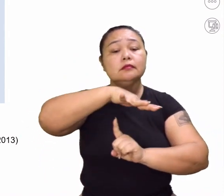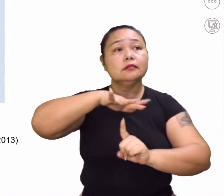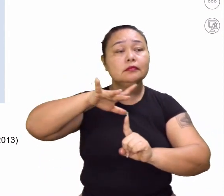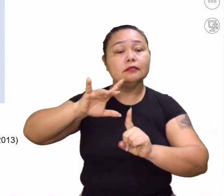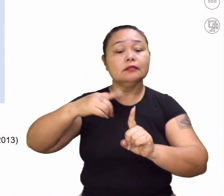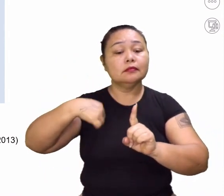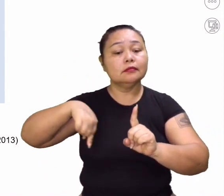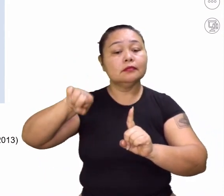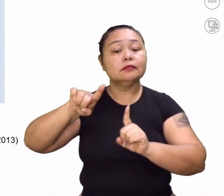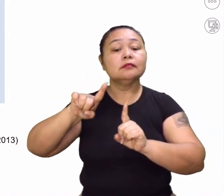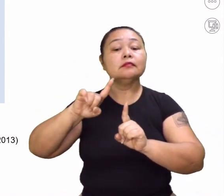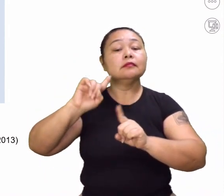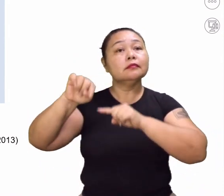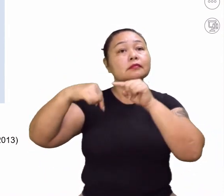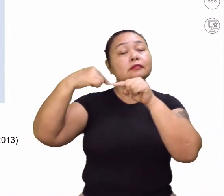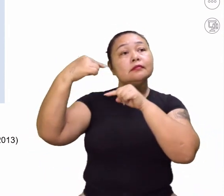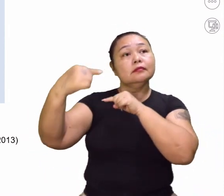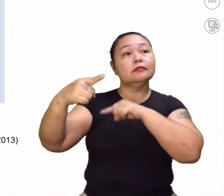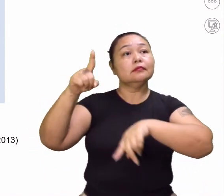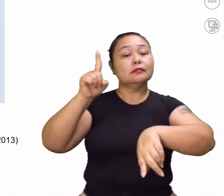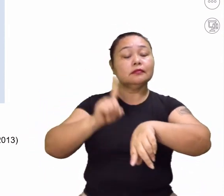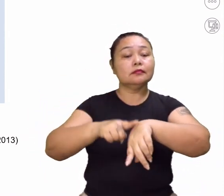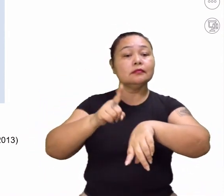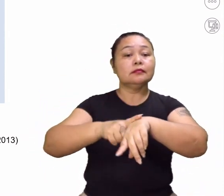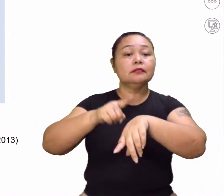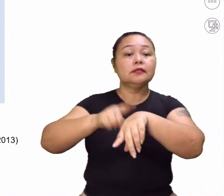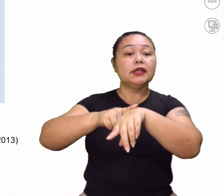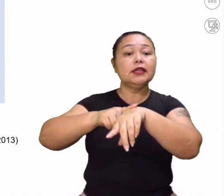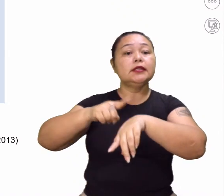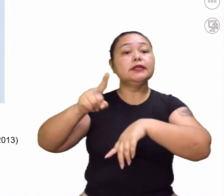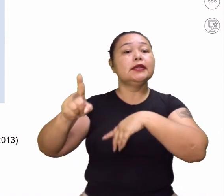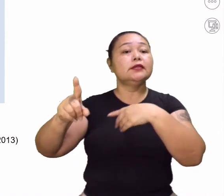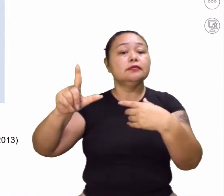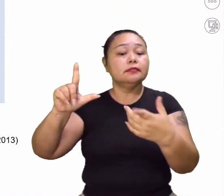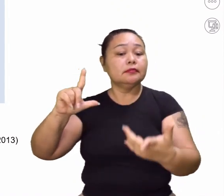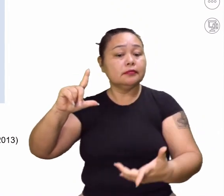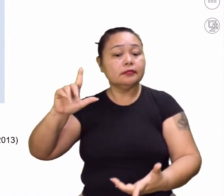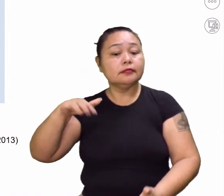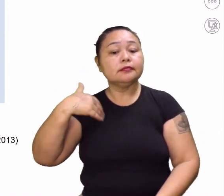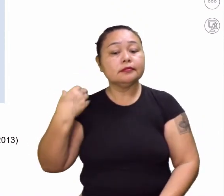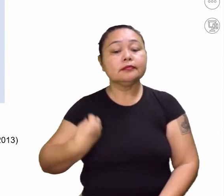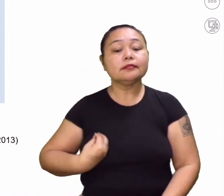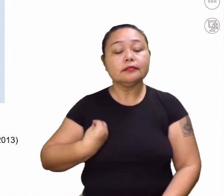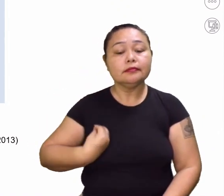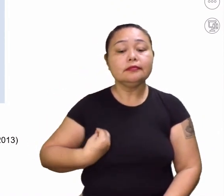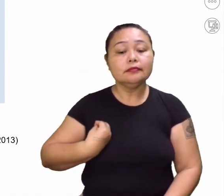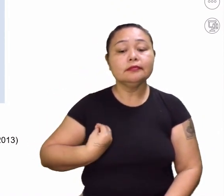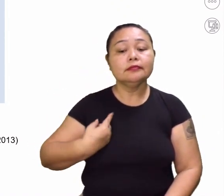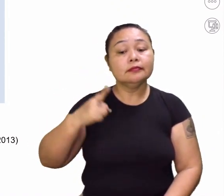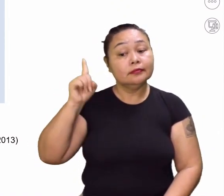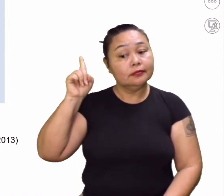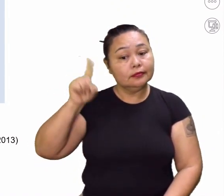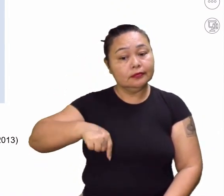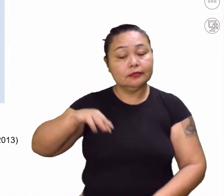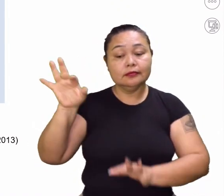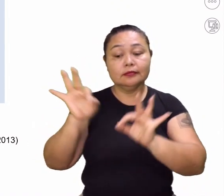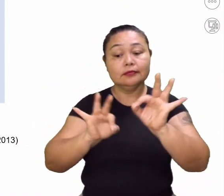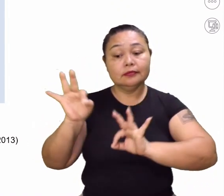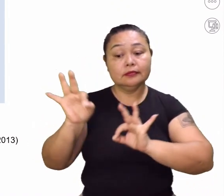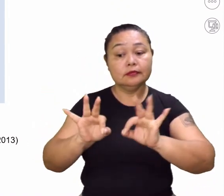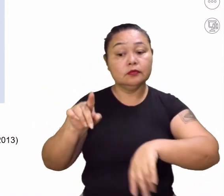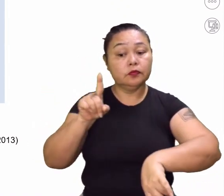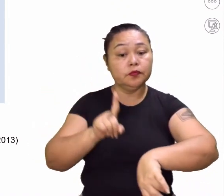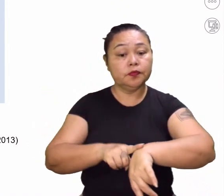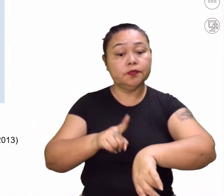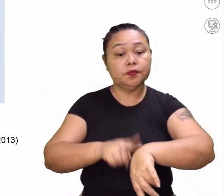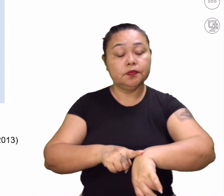da sociedade através do tempo. A vida, galera, é regulada